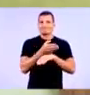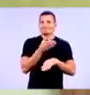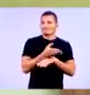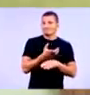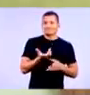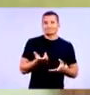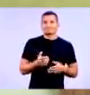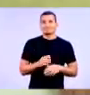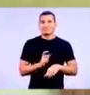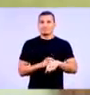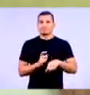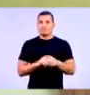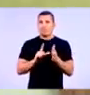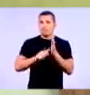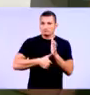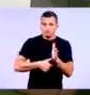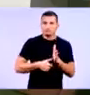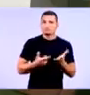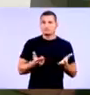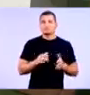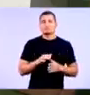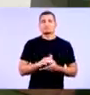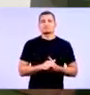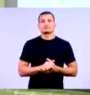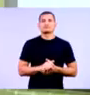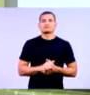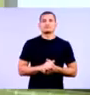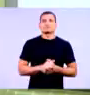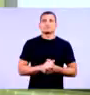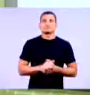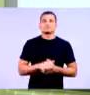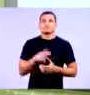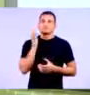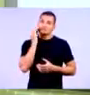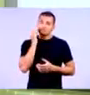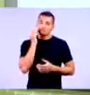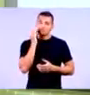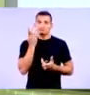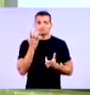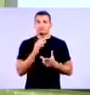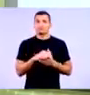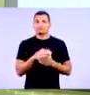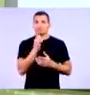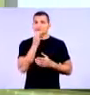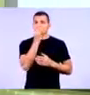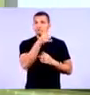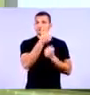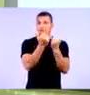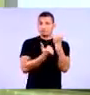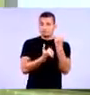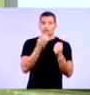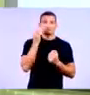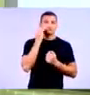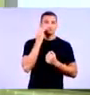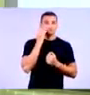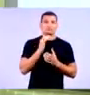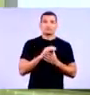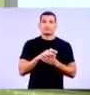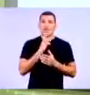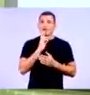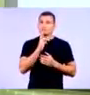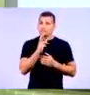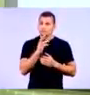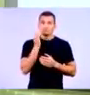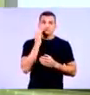ficarão prejudicados, né? Vamos levar essa consideração, solicitar provavelmente uma